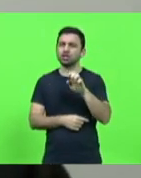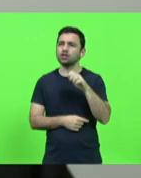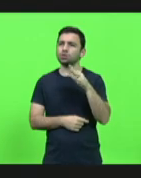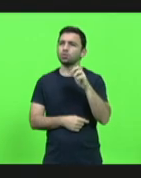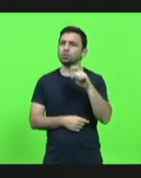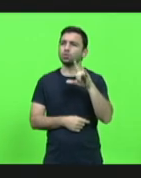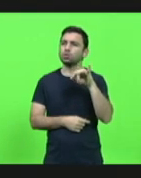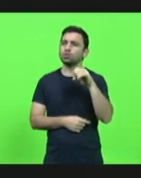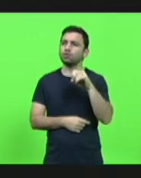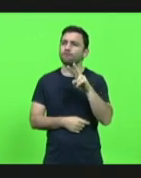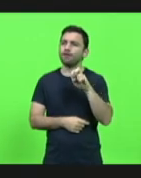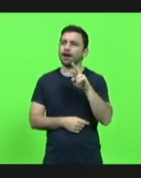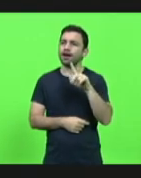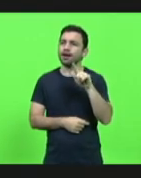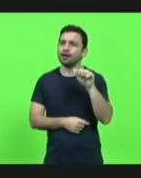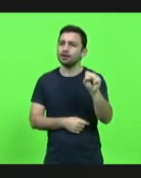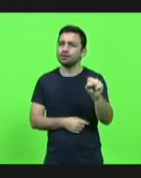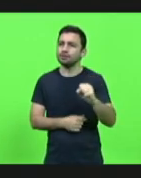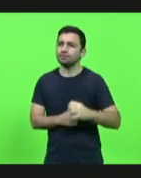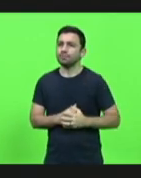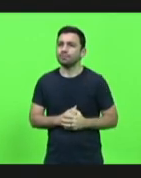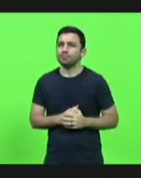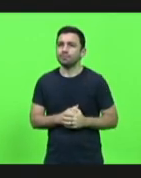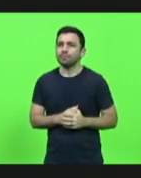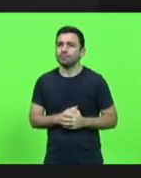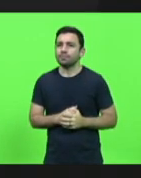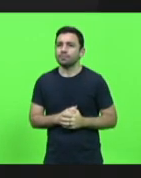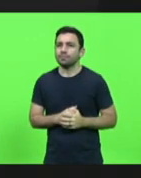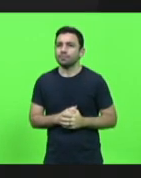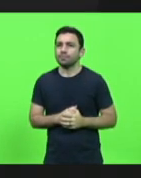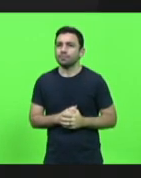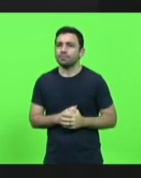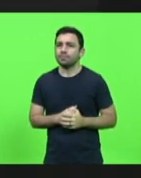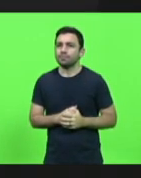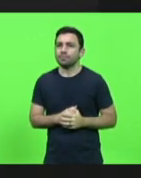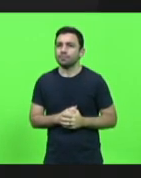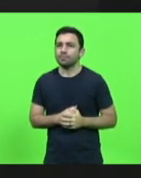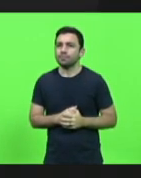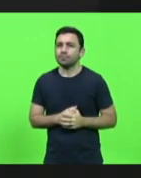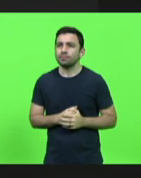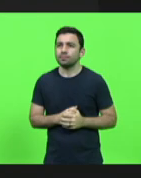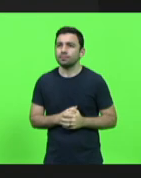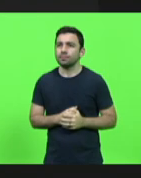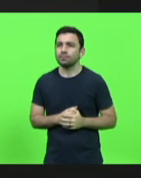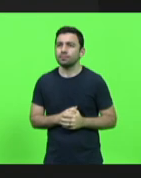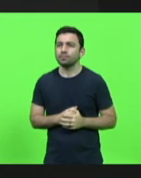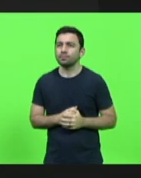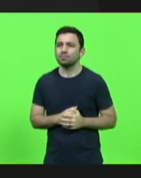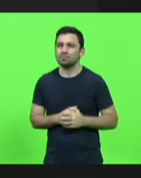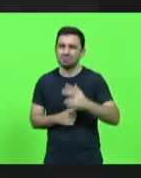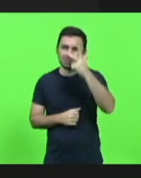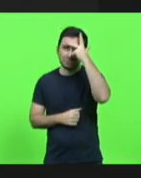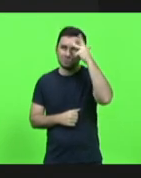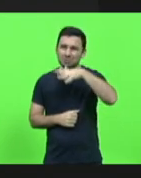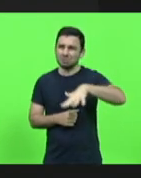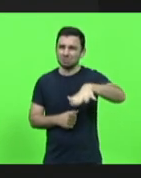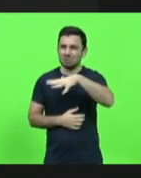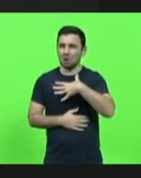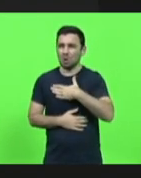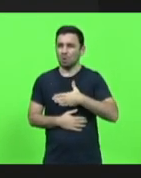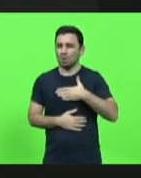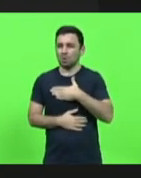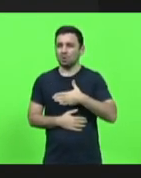muito exatamente tempo atrás. Oi? Exatamente. É para mim, quem tem prazer nisso